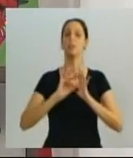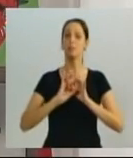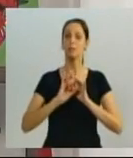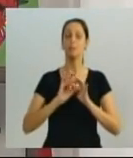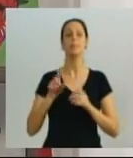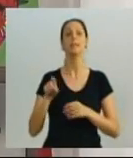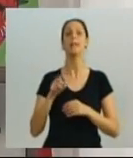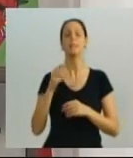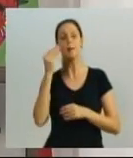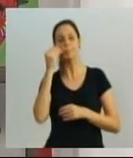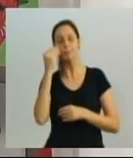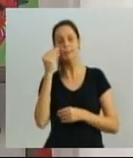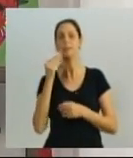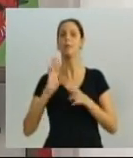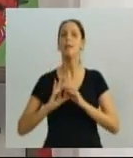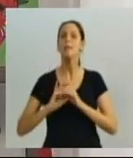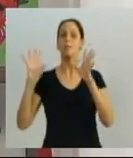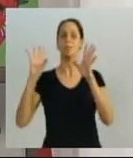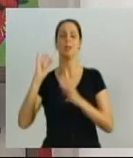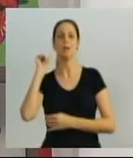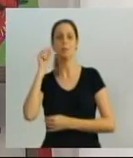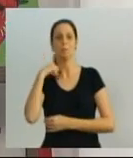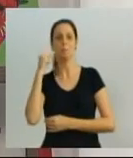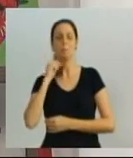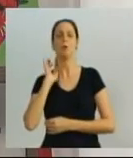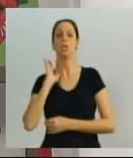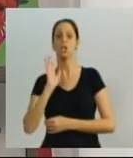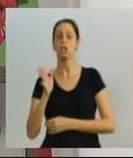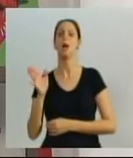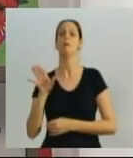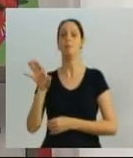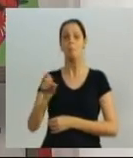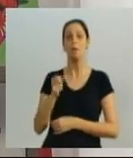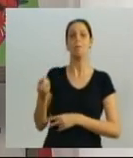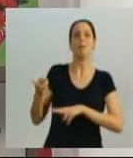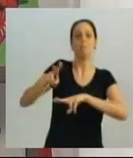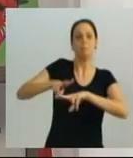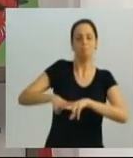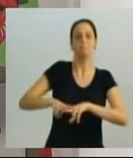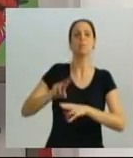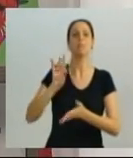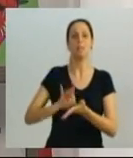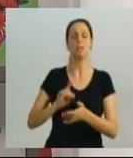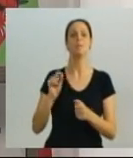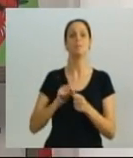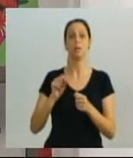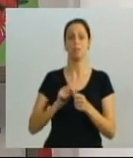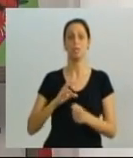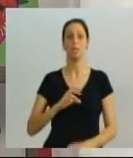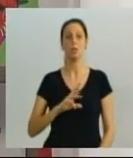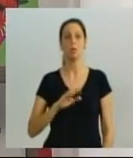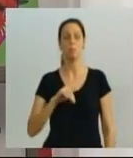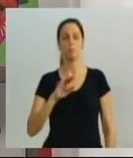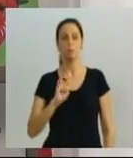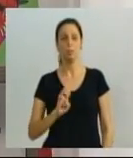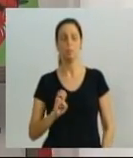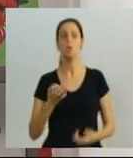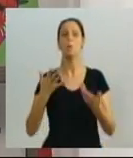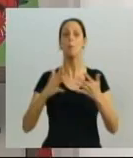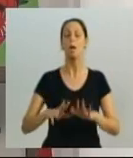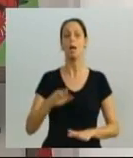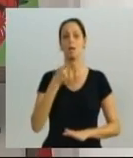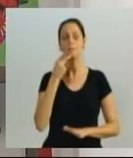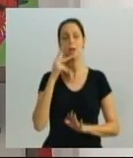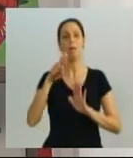do senador que foi pego cometendo um crime. Não quero entrar aqui no mérito da legalidade